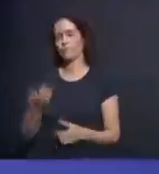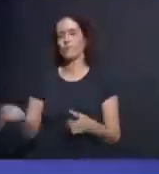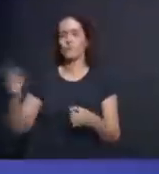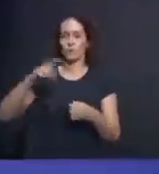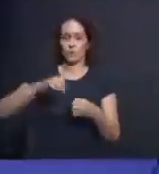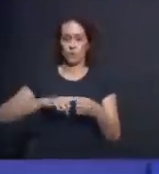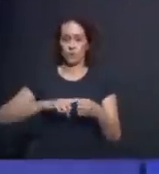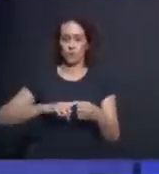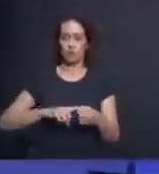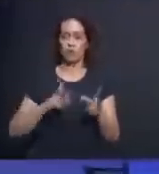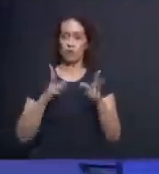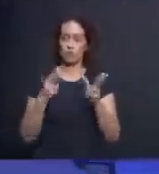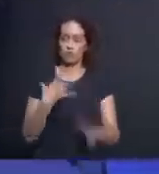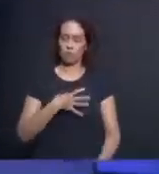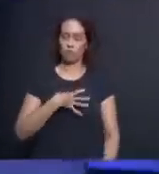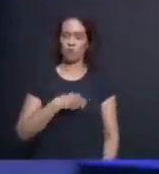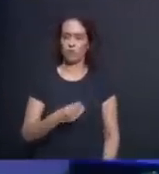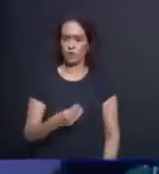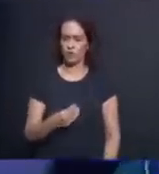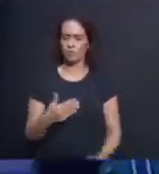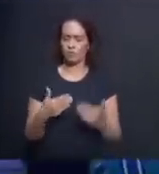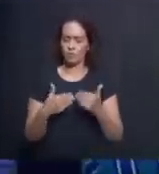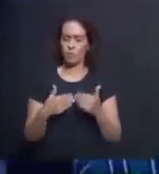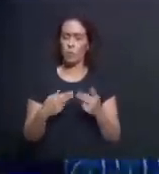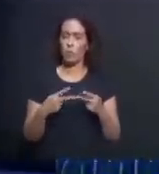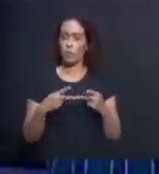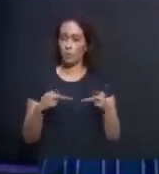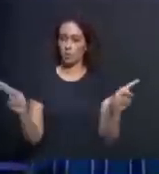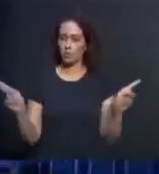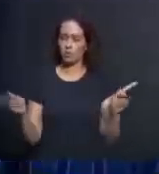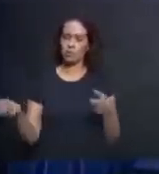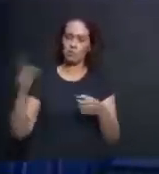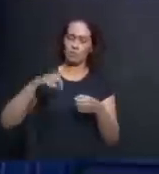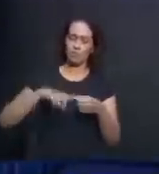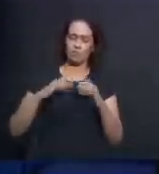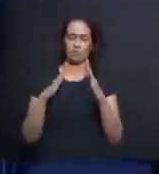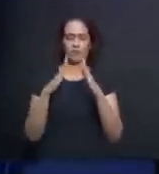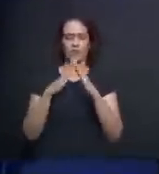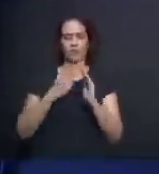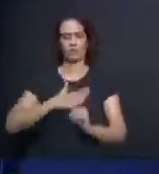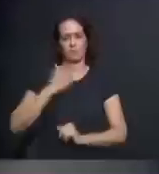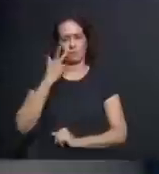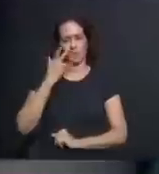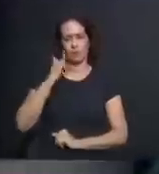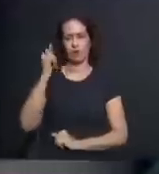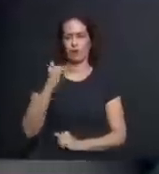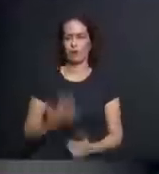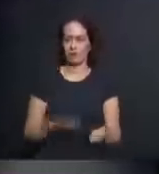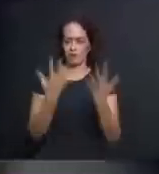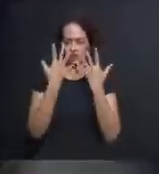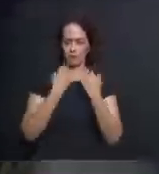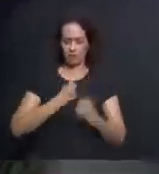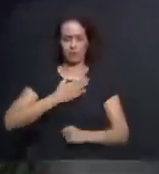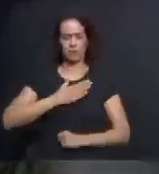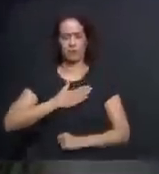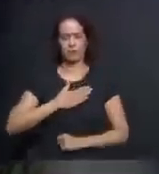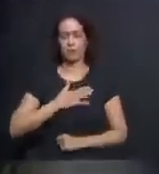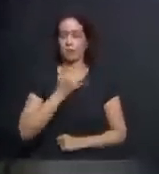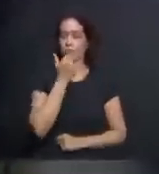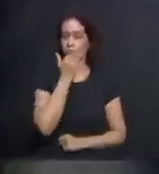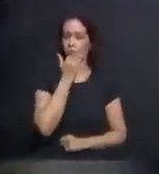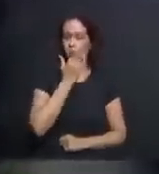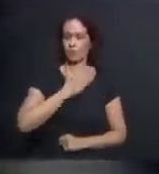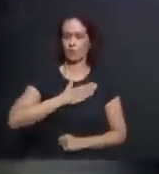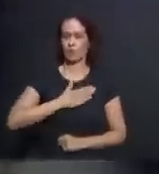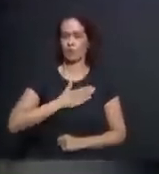um filho pródigo, eu volto para a casa do meu Pai. Recebe-me e perdoa-me,